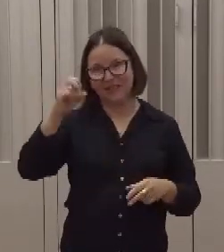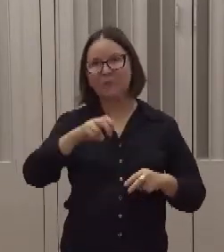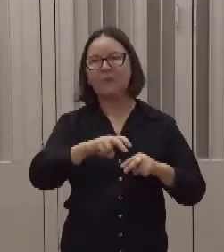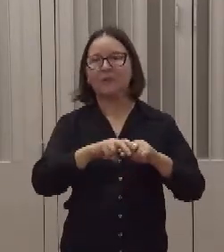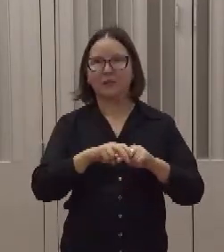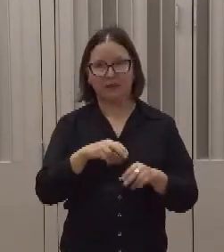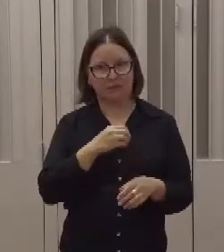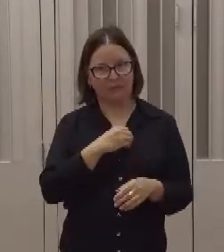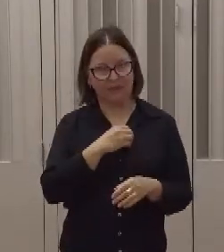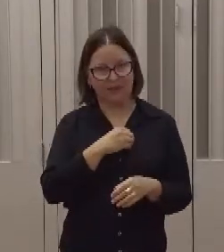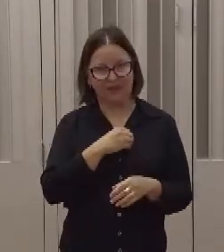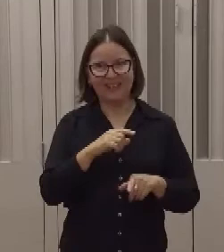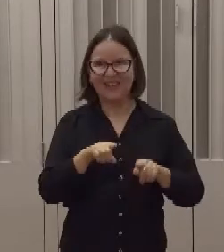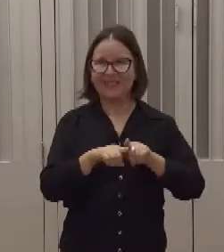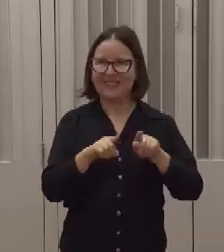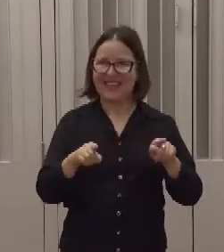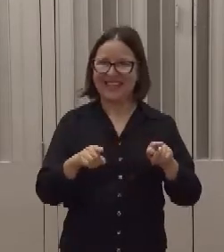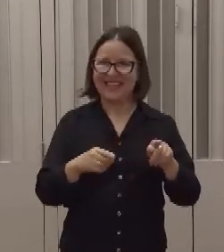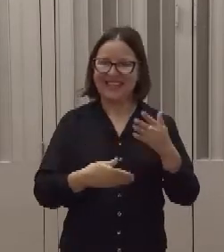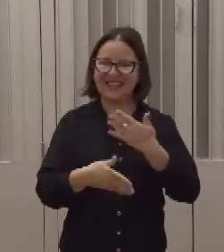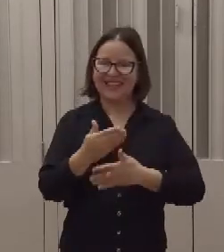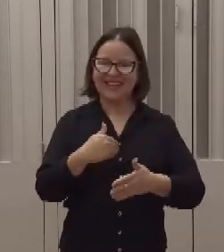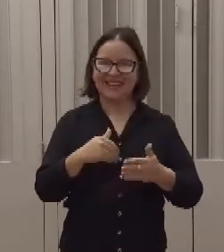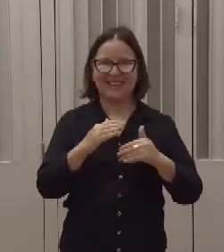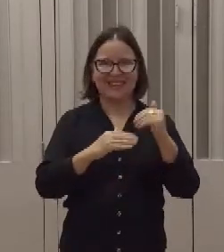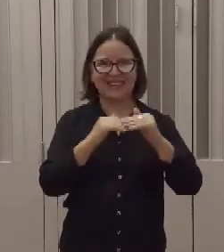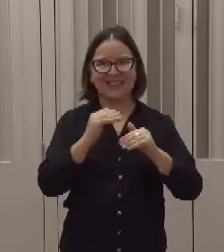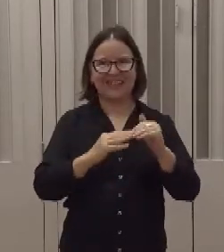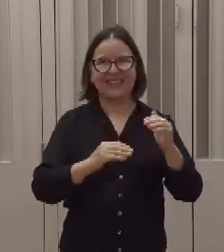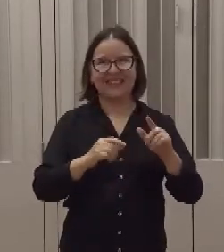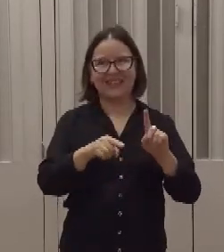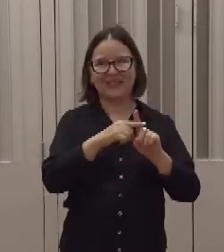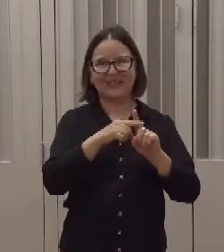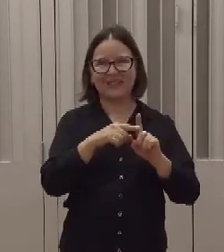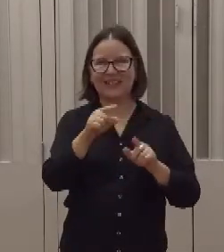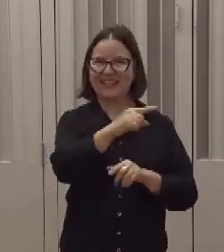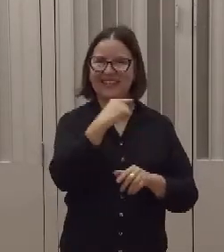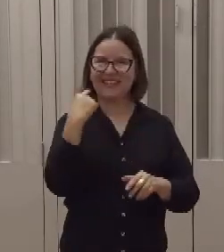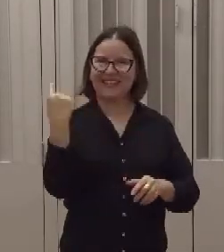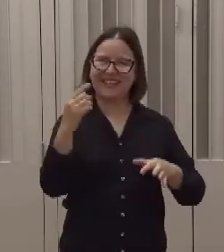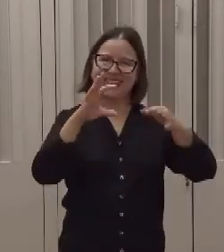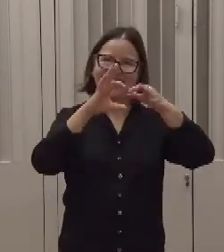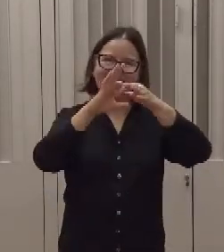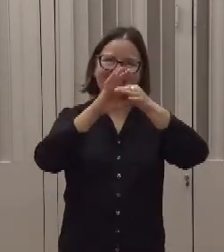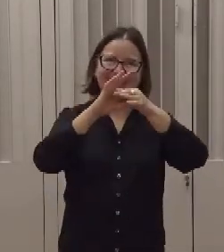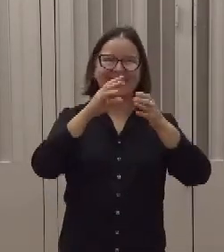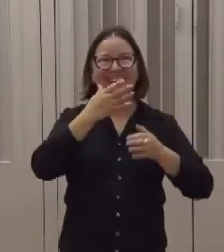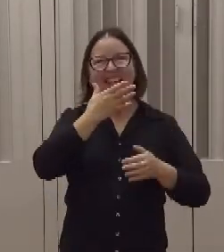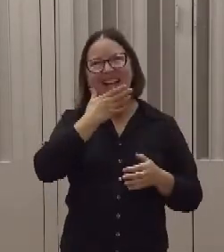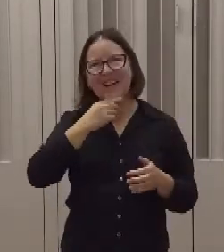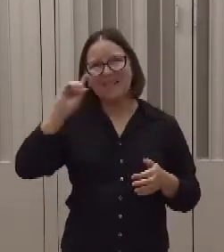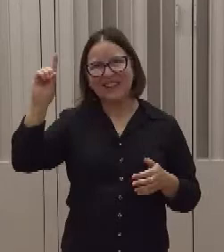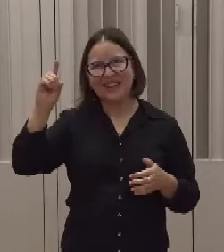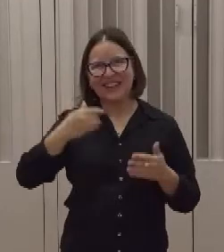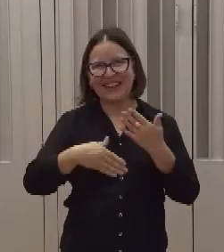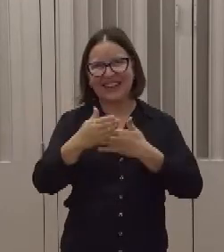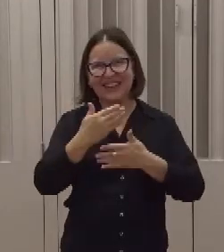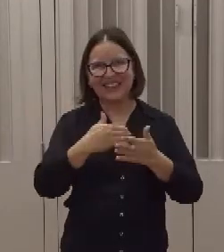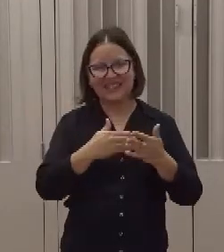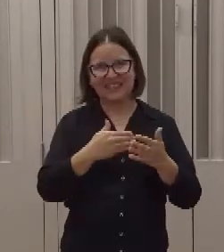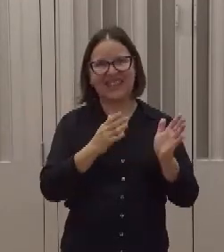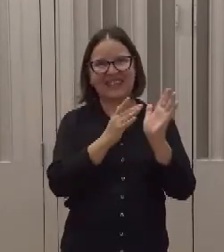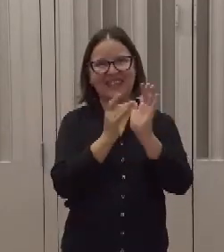pecado, mas que pela obra da cruz somos reconciliados ao Pai por meio de Jesus Cristo, o Filho.